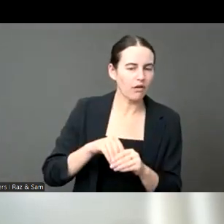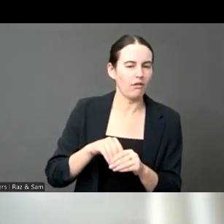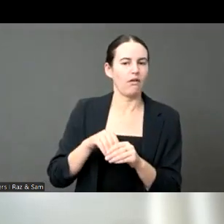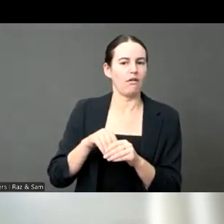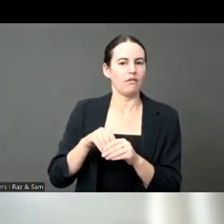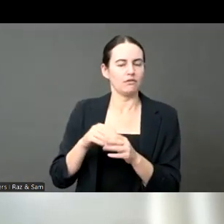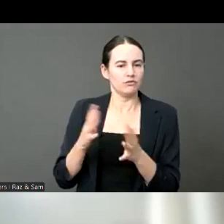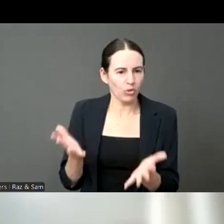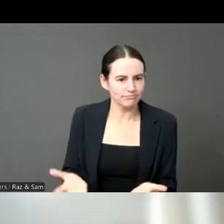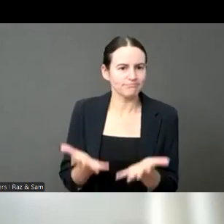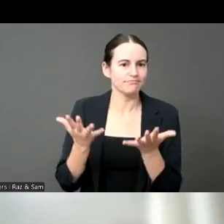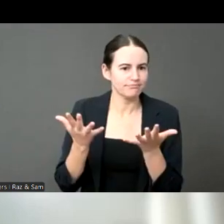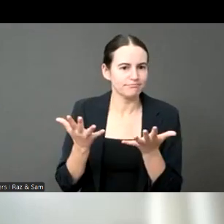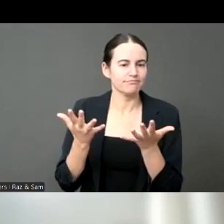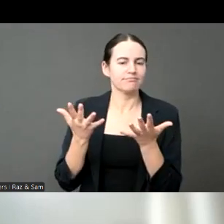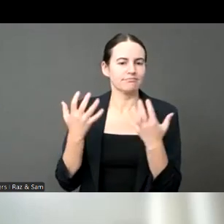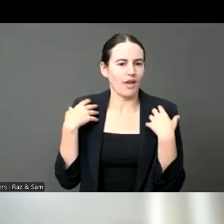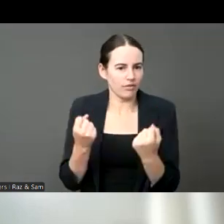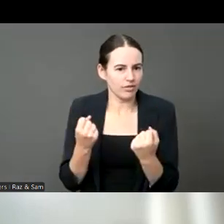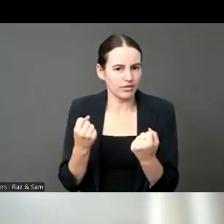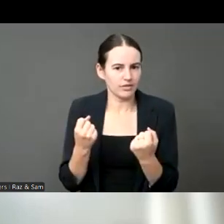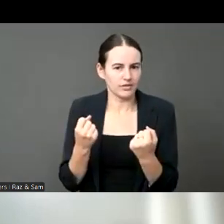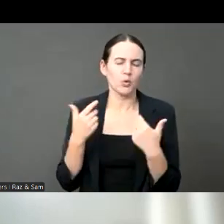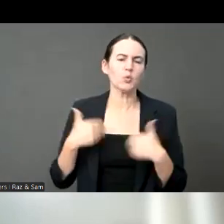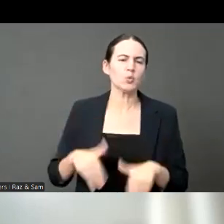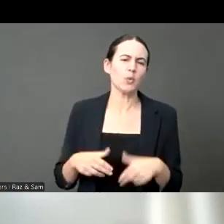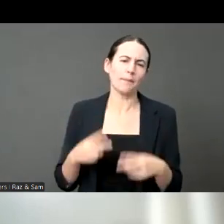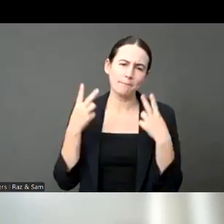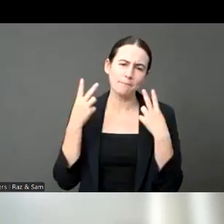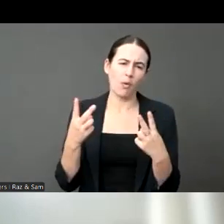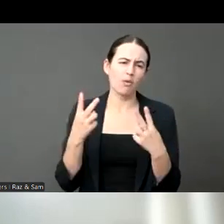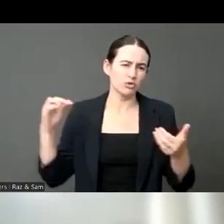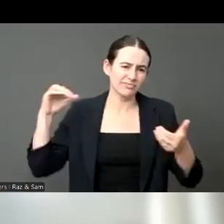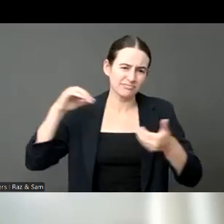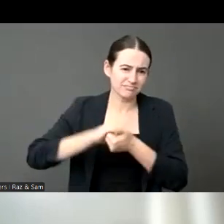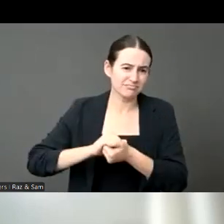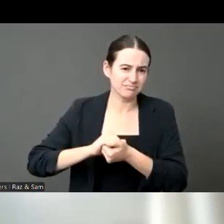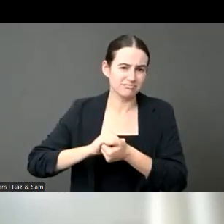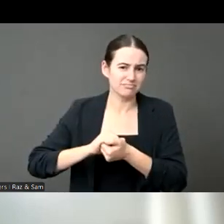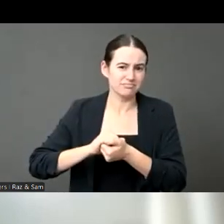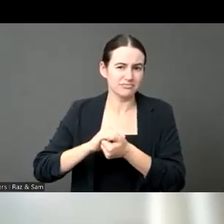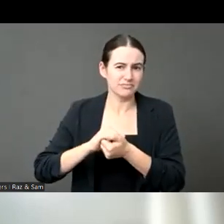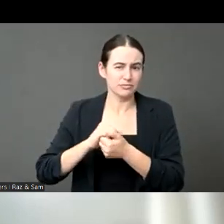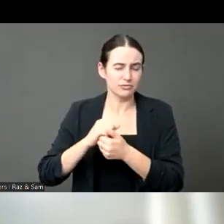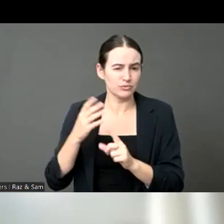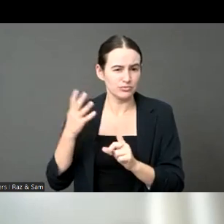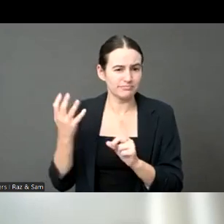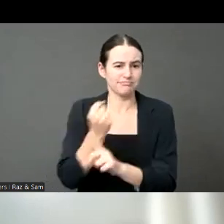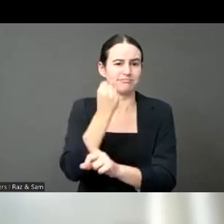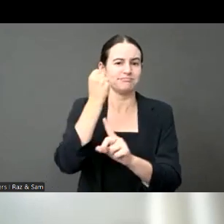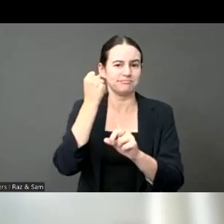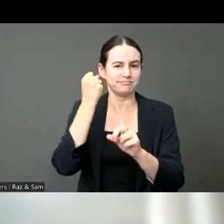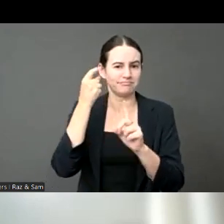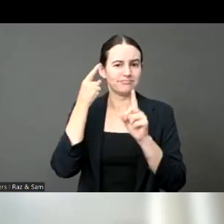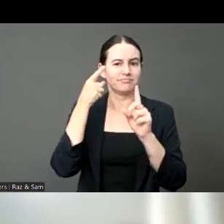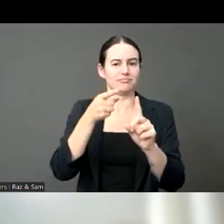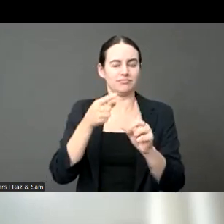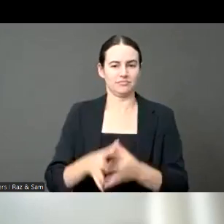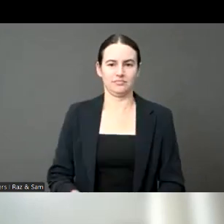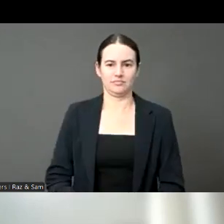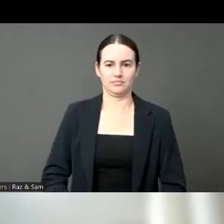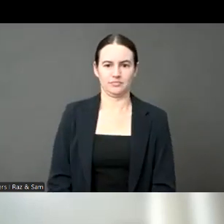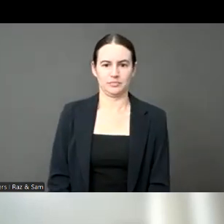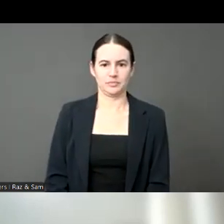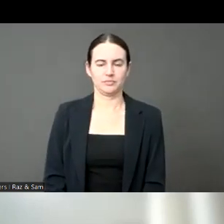Patrick, we have a question for you. After talking about temos uma pergunta para o senhor. Depois de ver